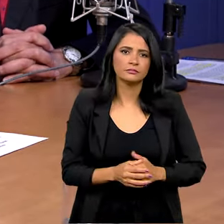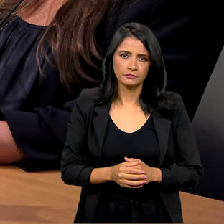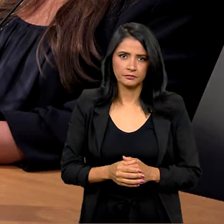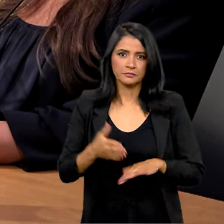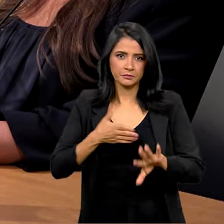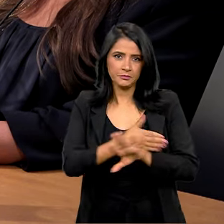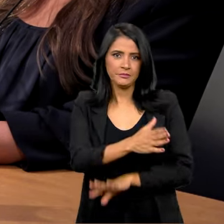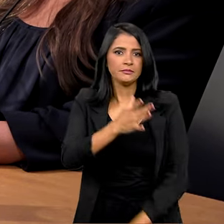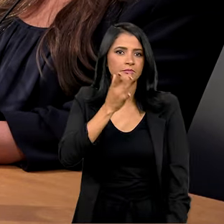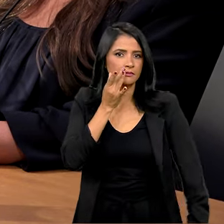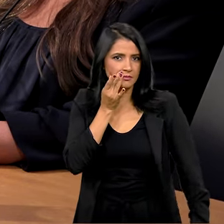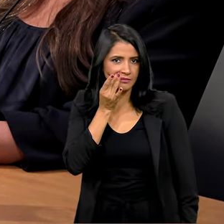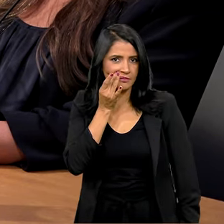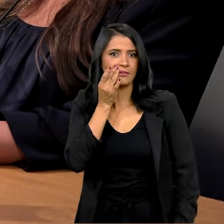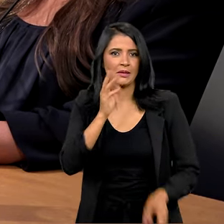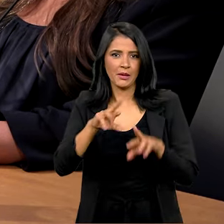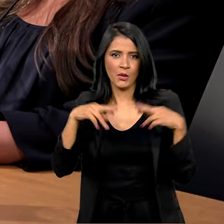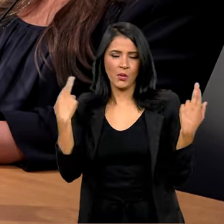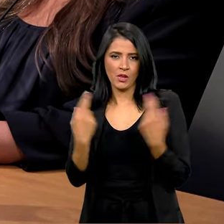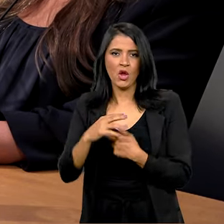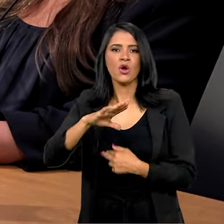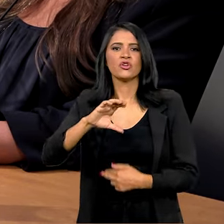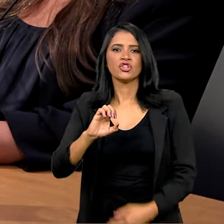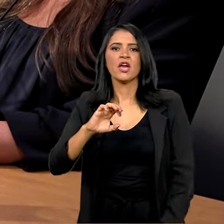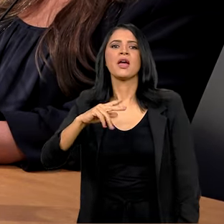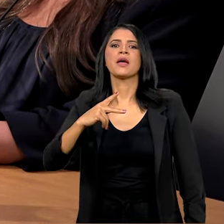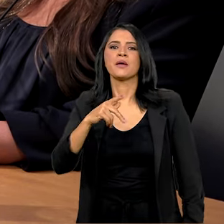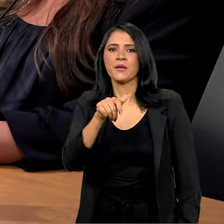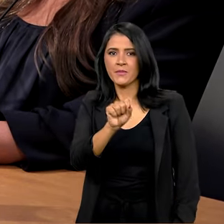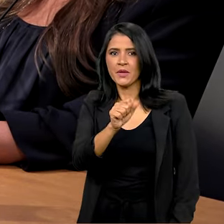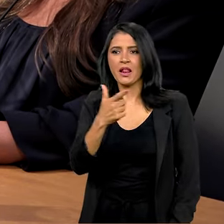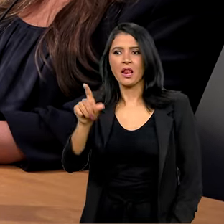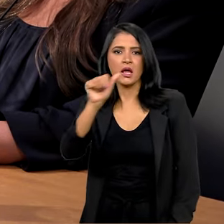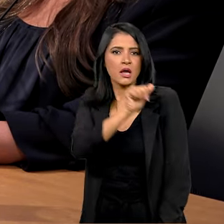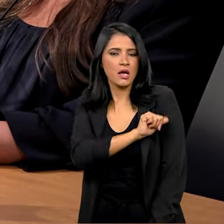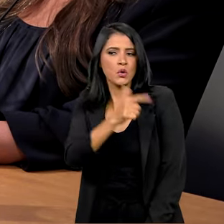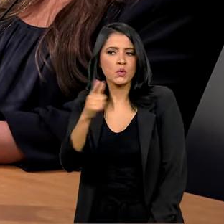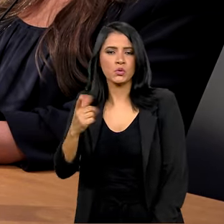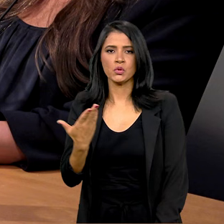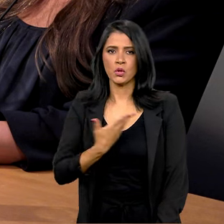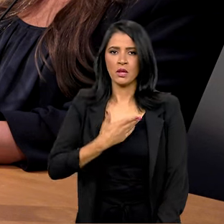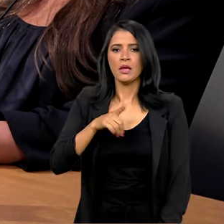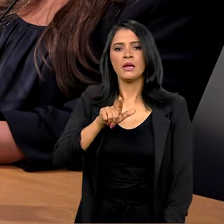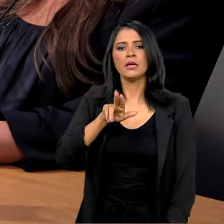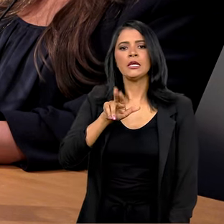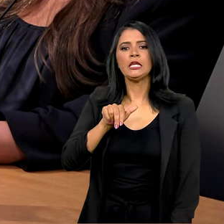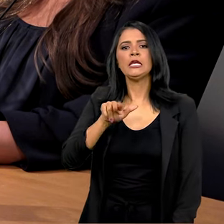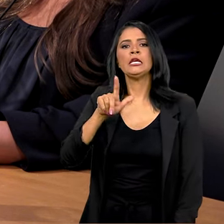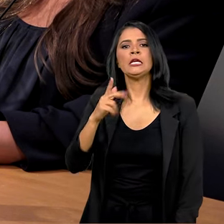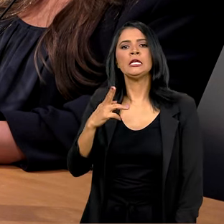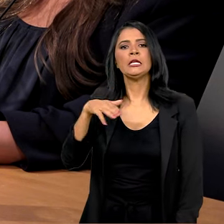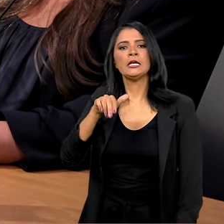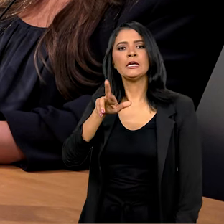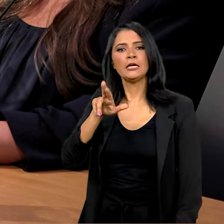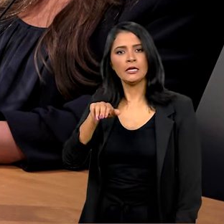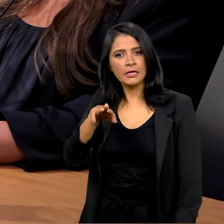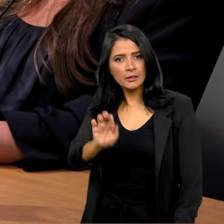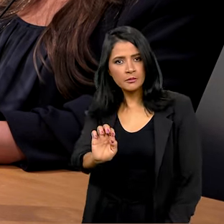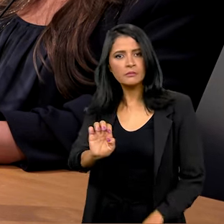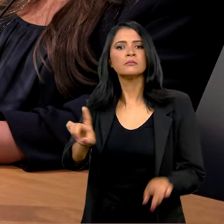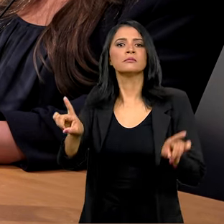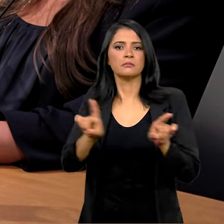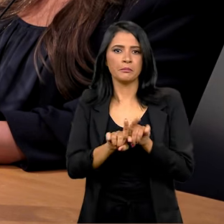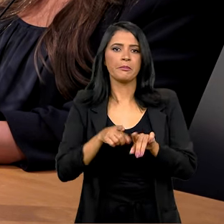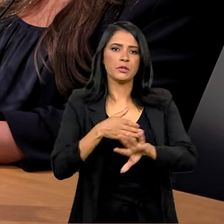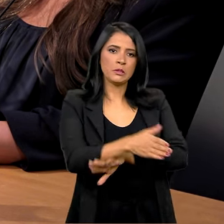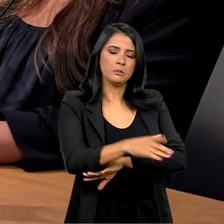eu participei pessoalmente da reunião com o chepas no Rio de Janeiro e um outro colega da câmara o Guilherme que também tá envolvido no processo do p20 participou com